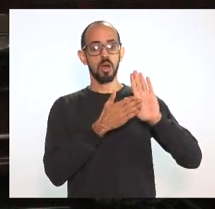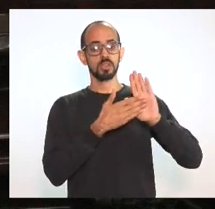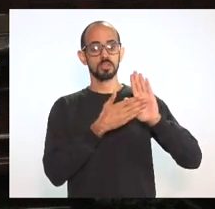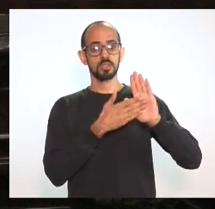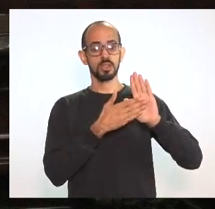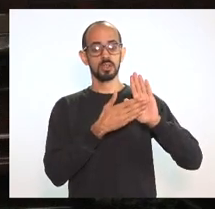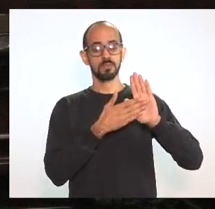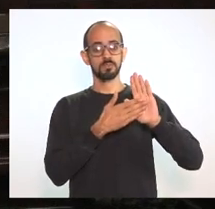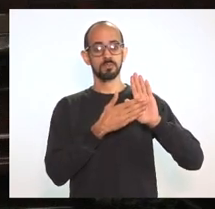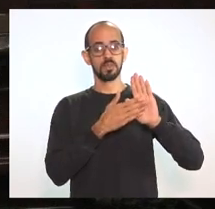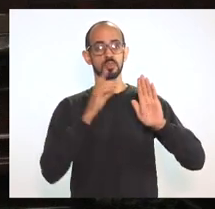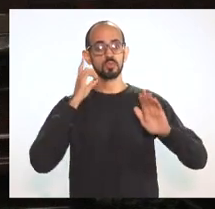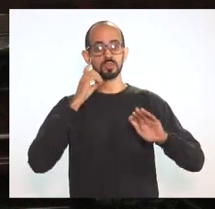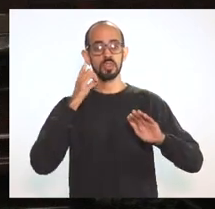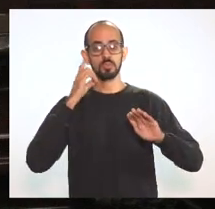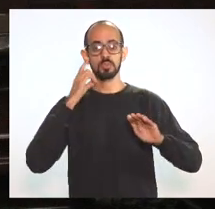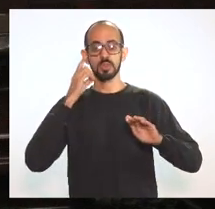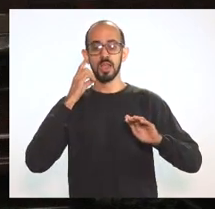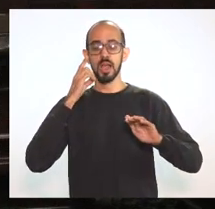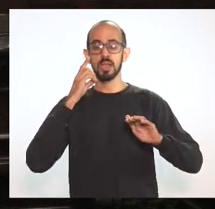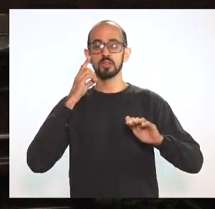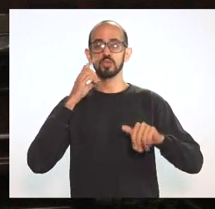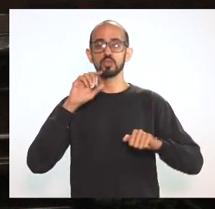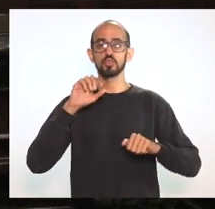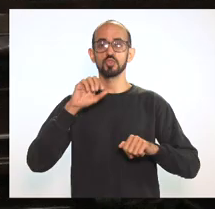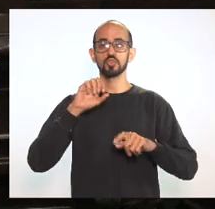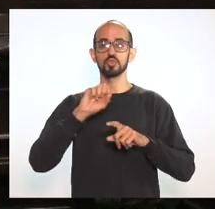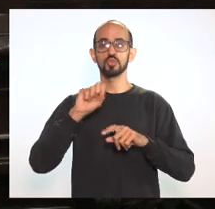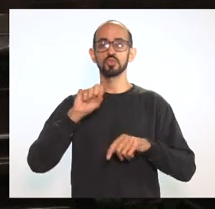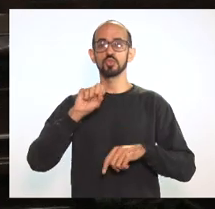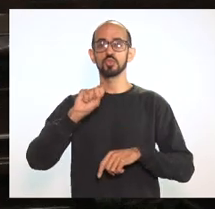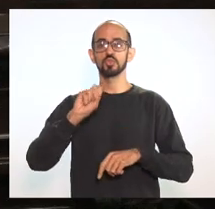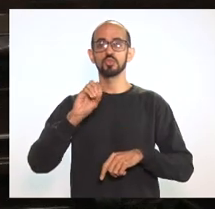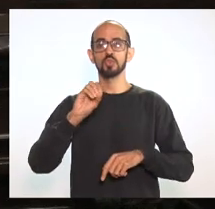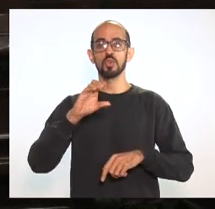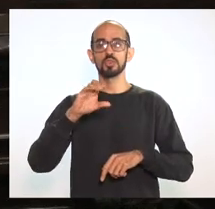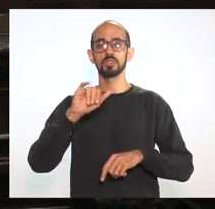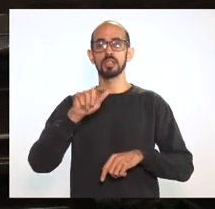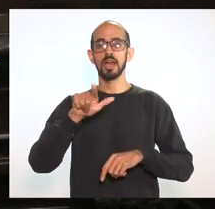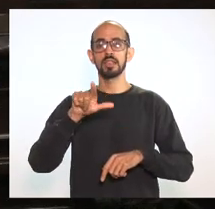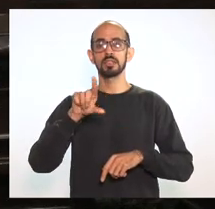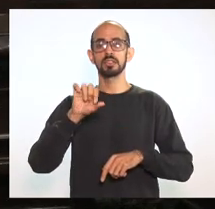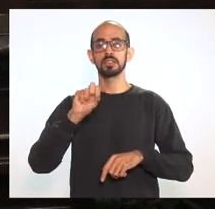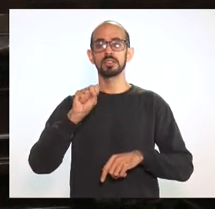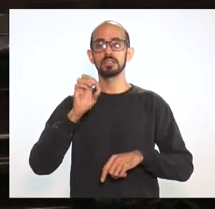aos deputados socialistas. Vocês que pregam o socialismo,